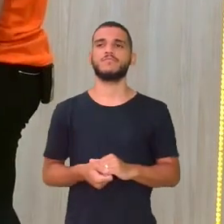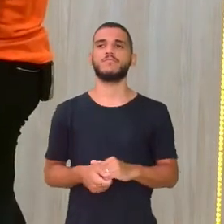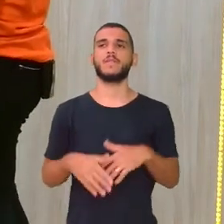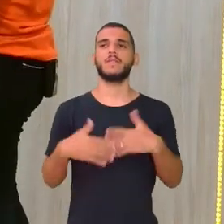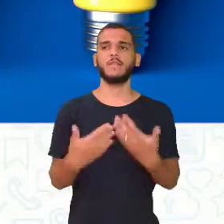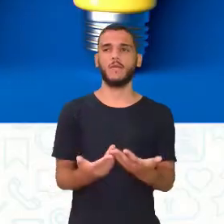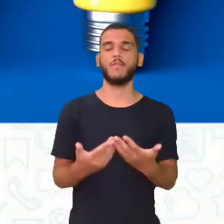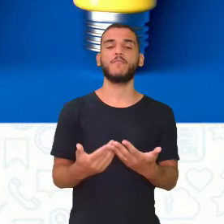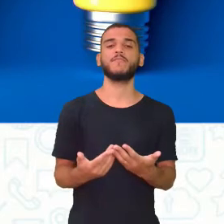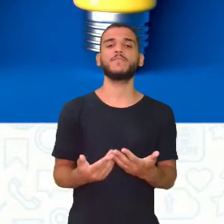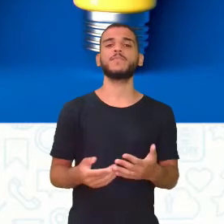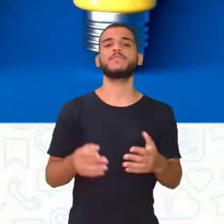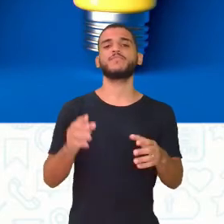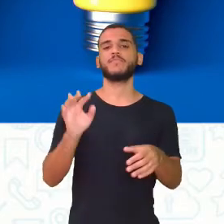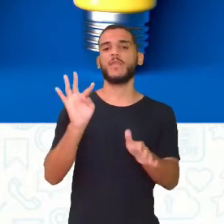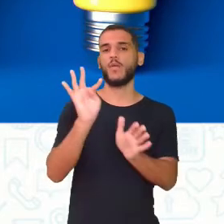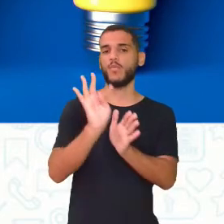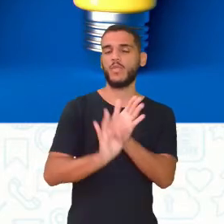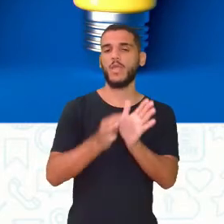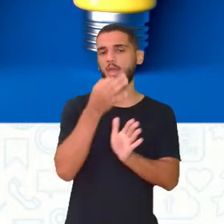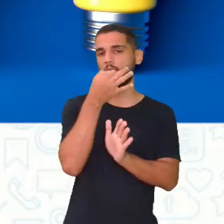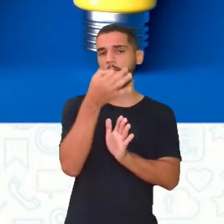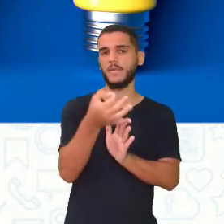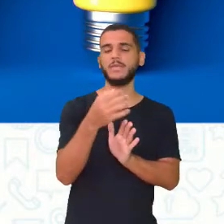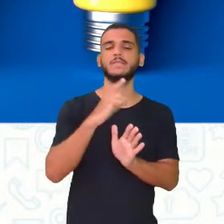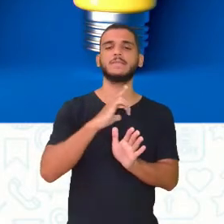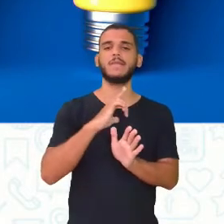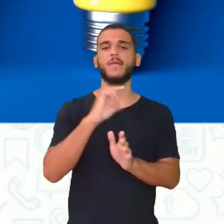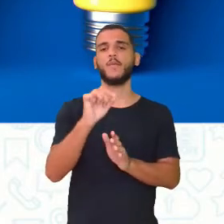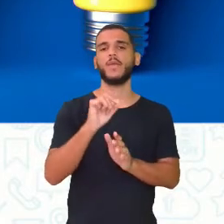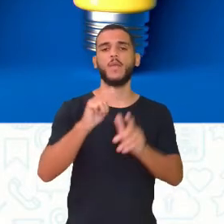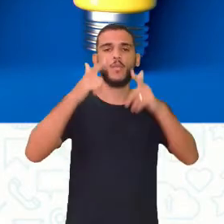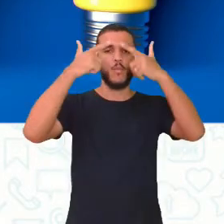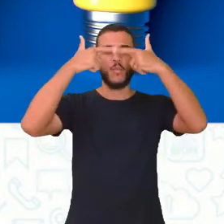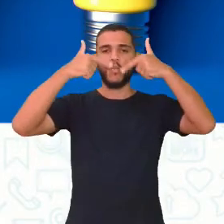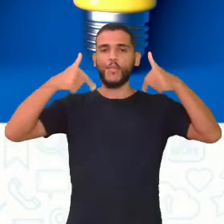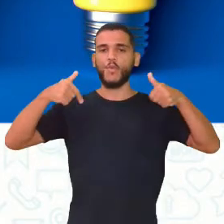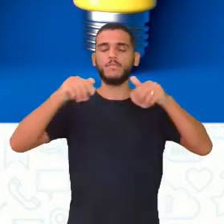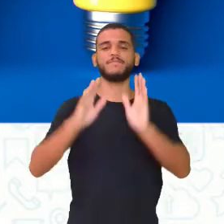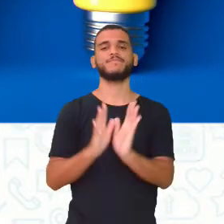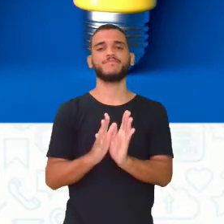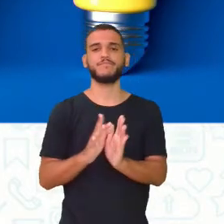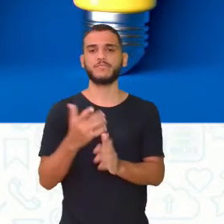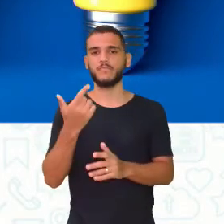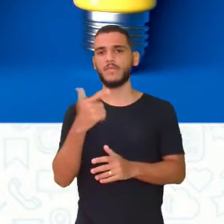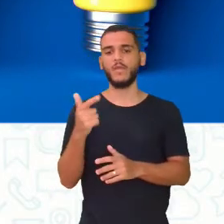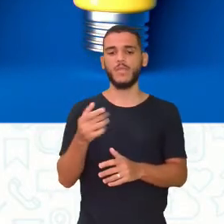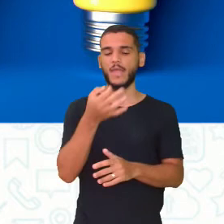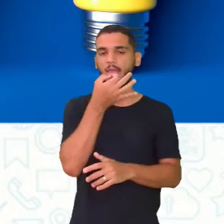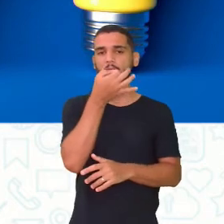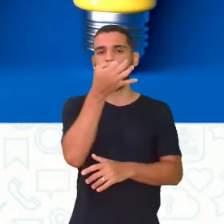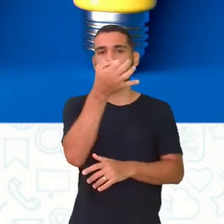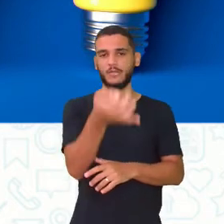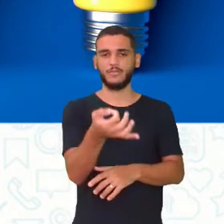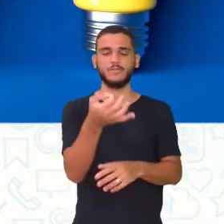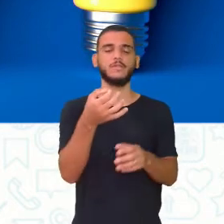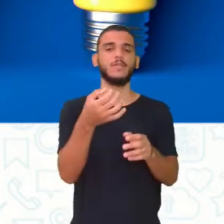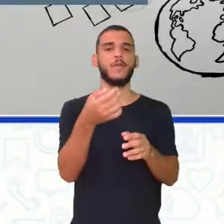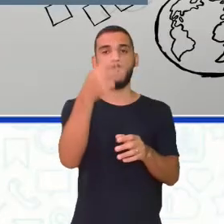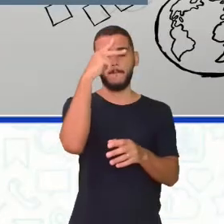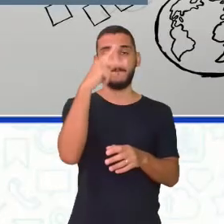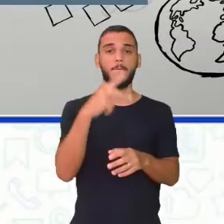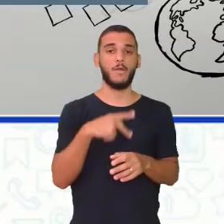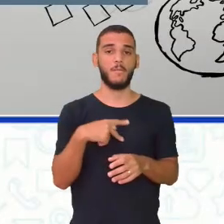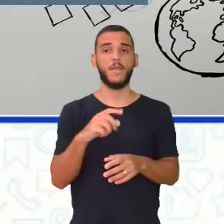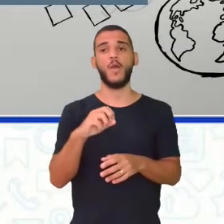O texto argumentativo busca manter uma certa imparcialidade, pois não cabe achismo ou senso comum. A gente já